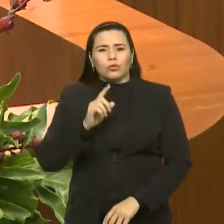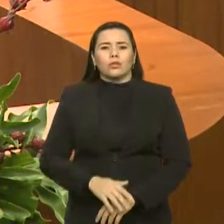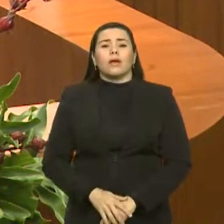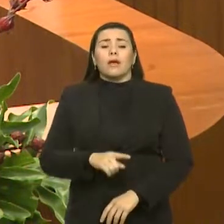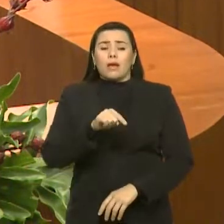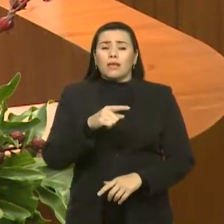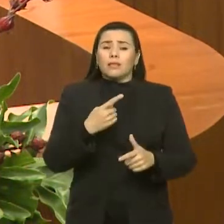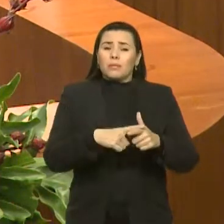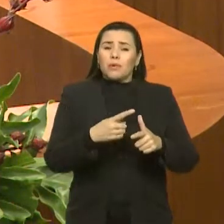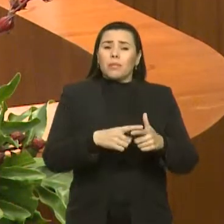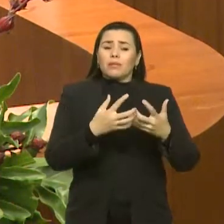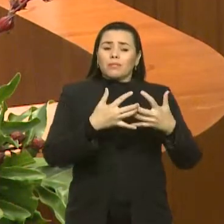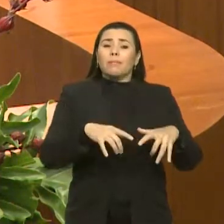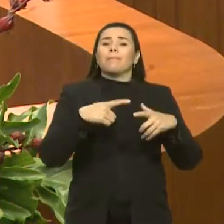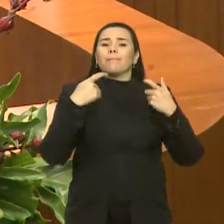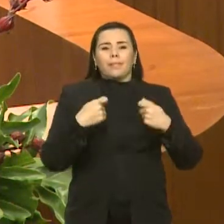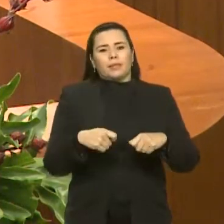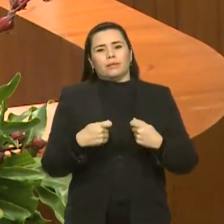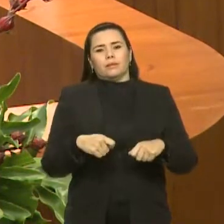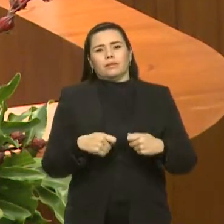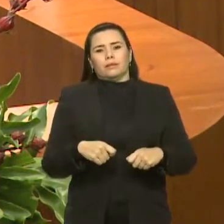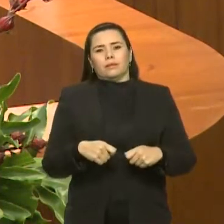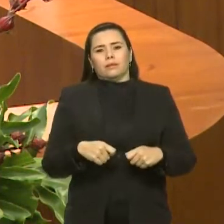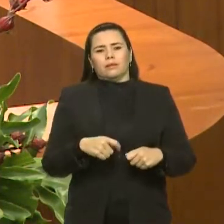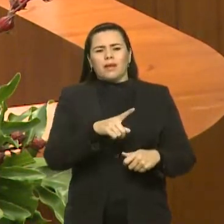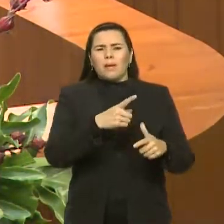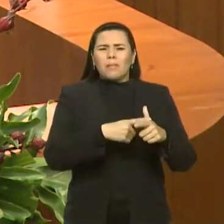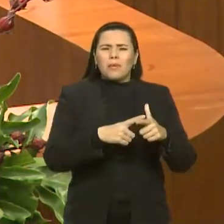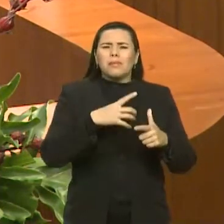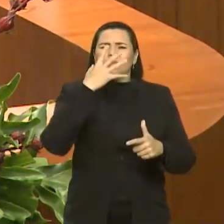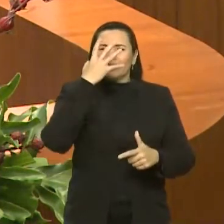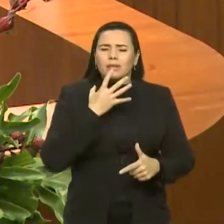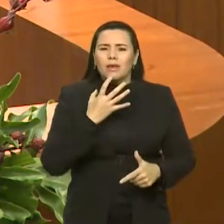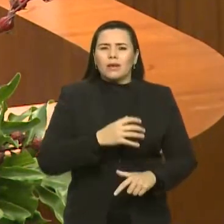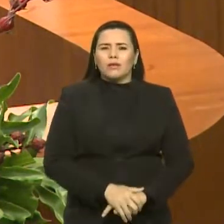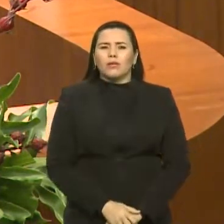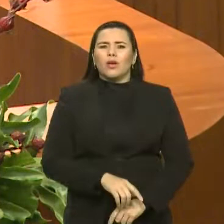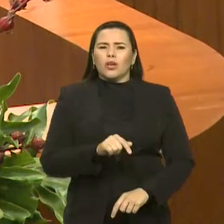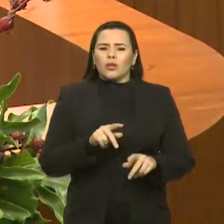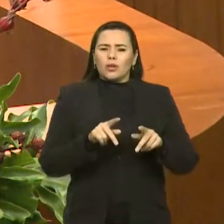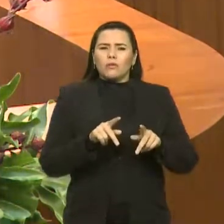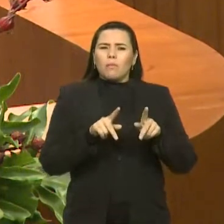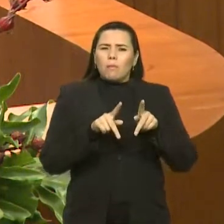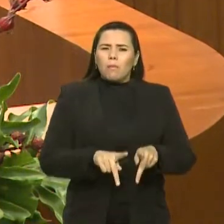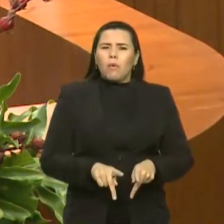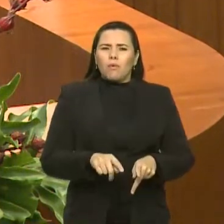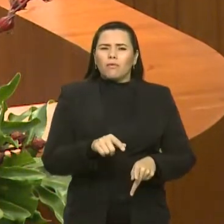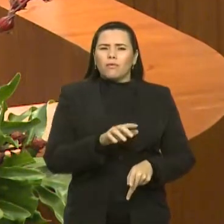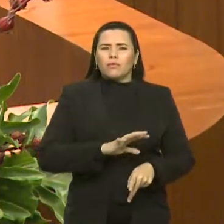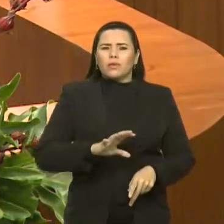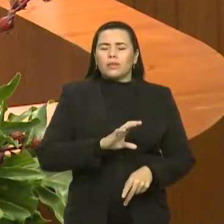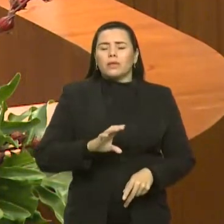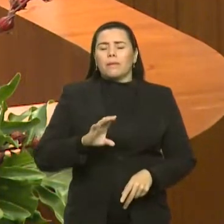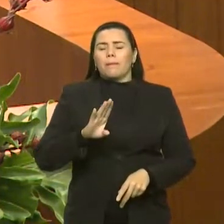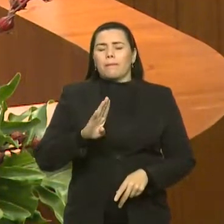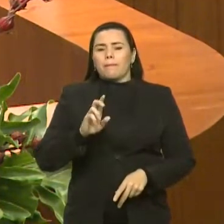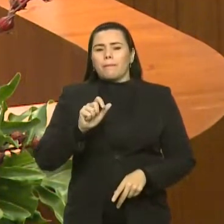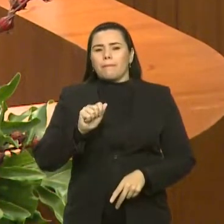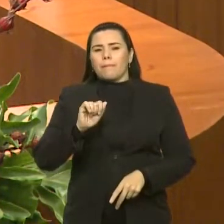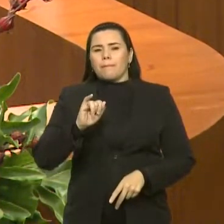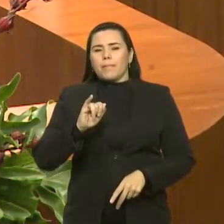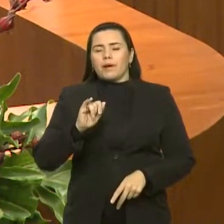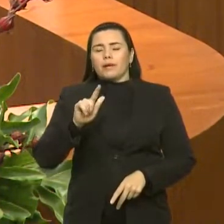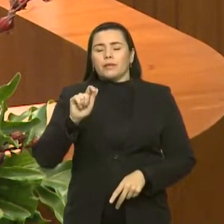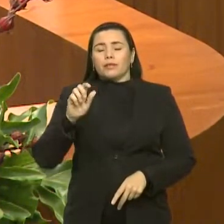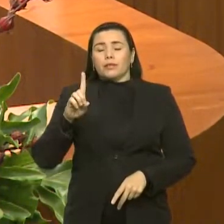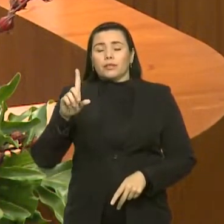resolvido esse problema que tem atormentado a vida dos baixadeiros. São milhares e milhares